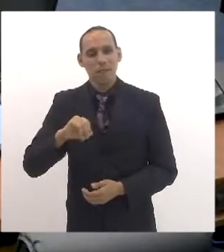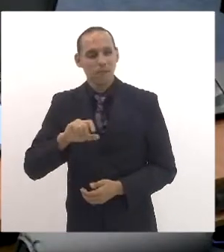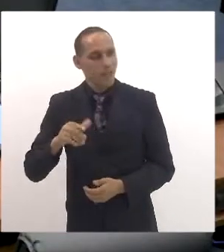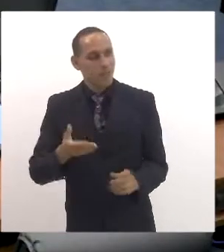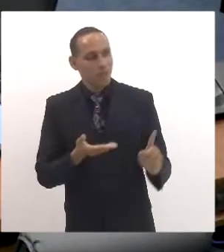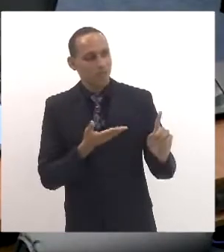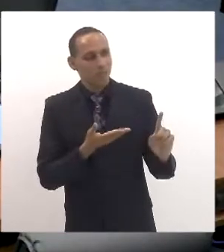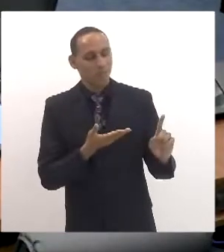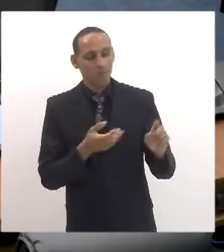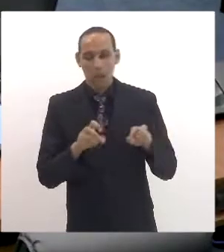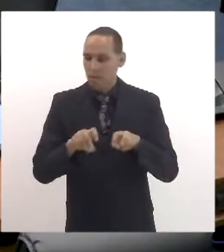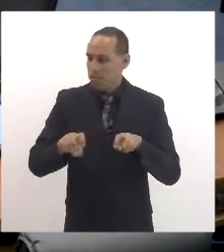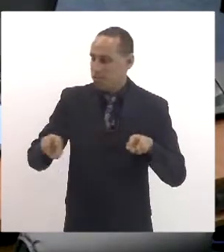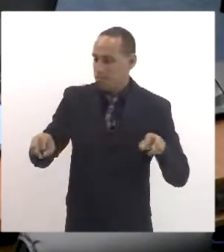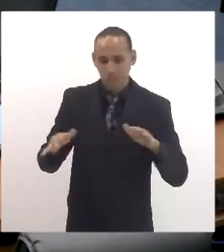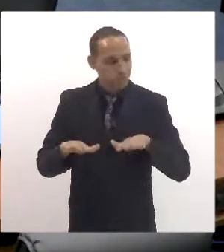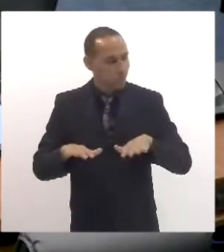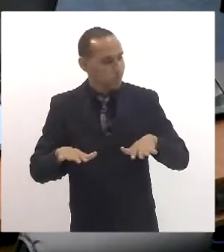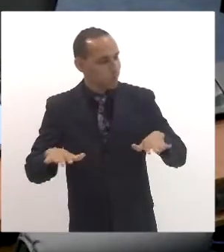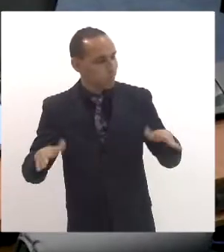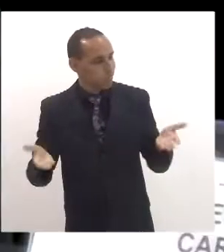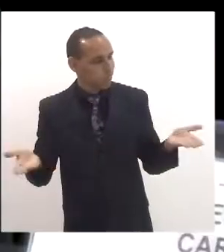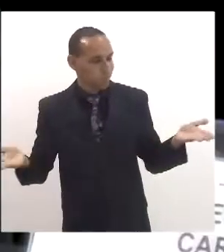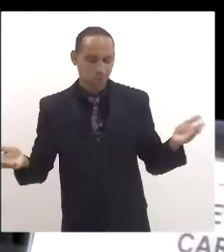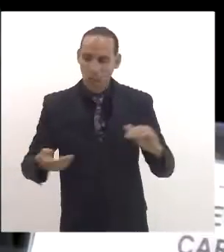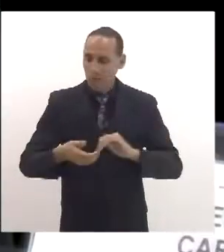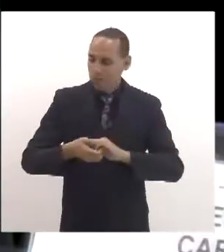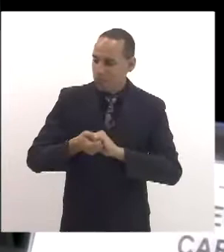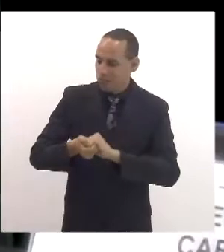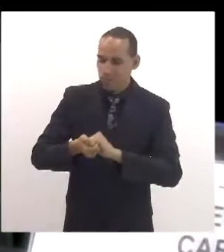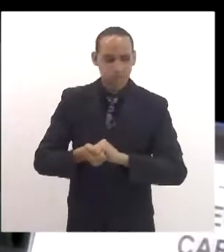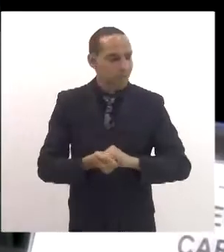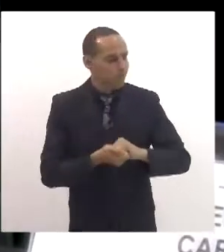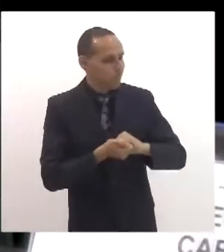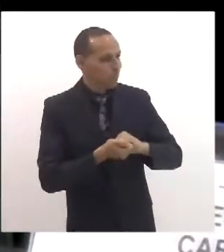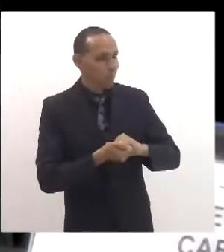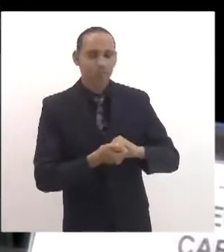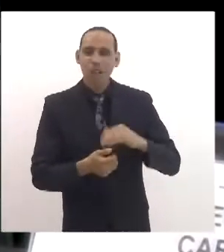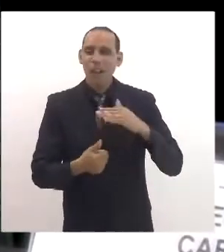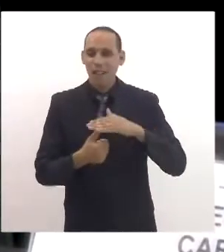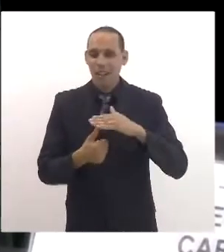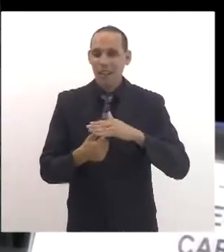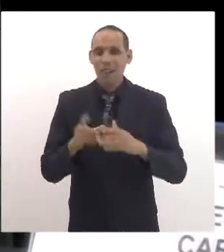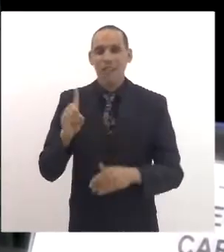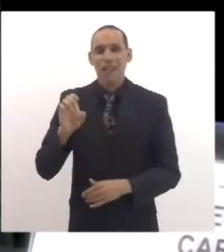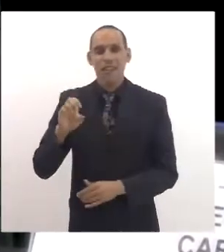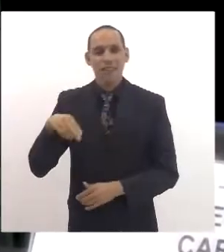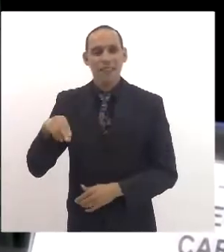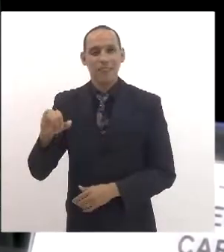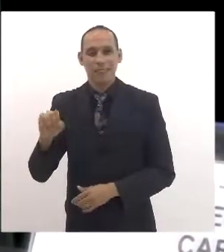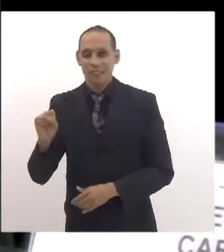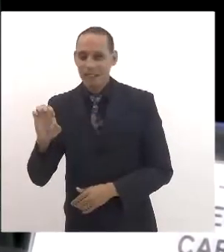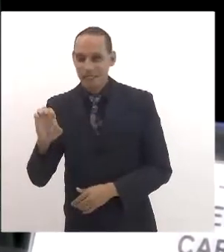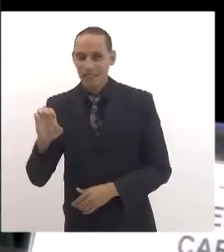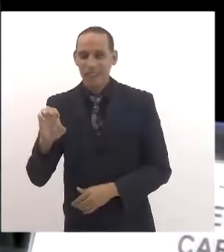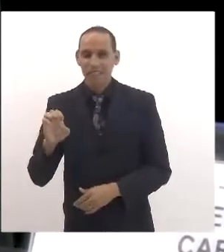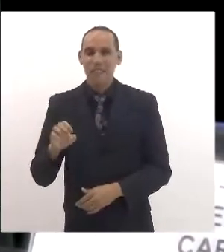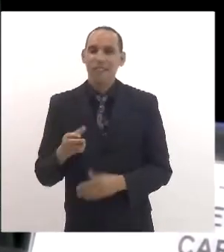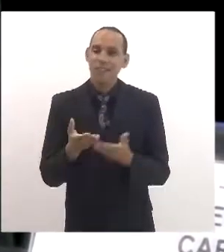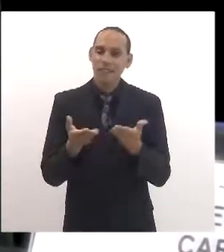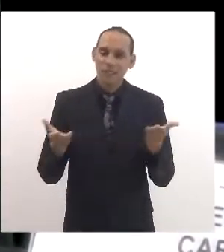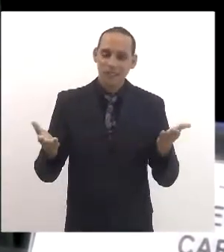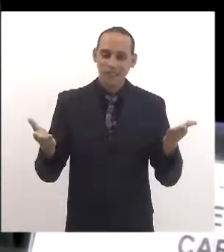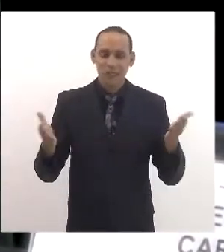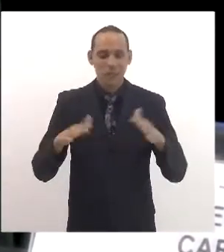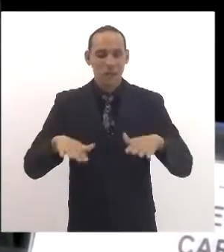demais membros da mesa na figura da querida reitora Denise Carvalho, senhoras e